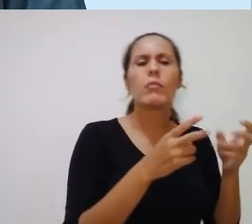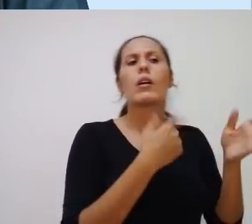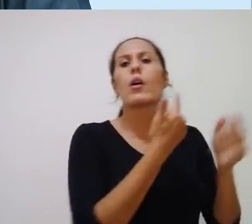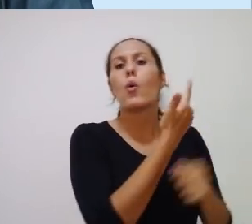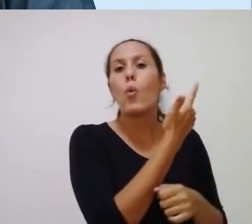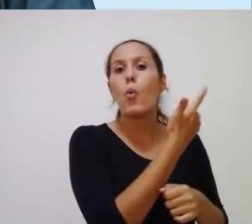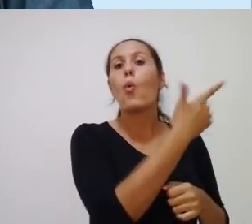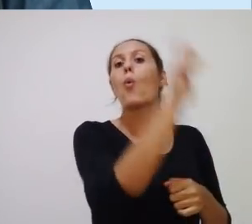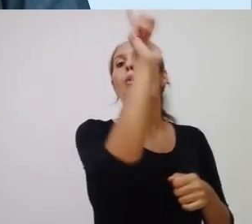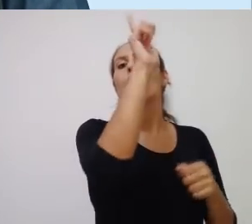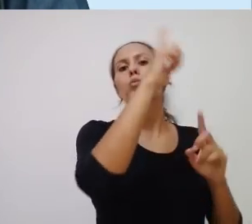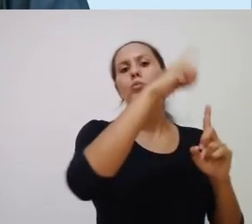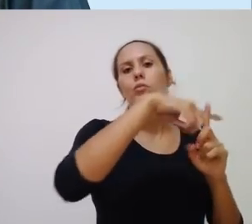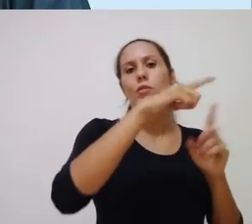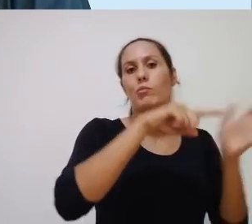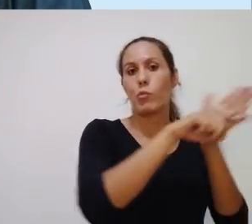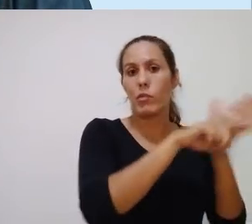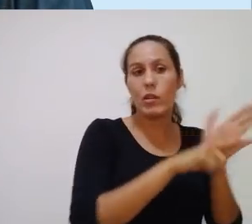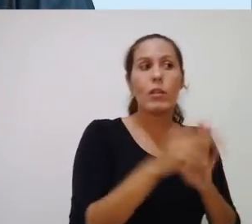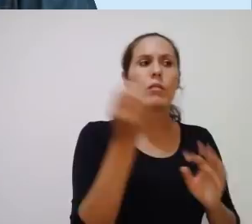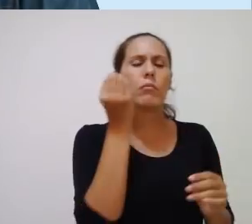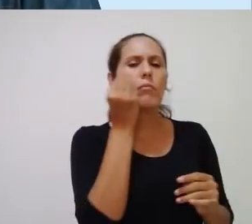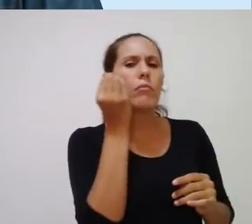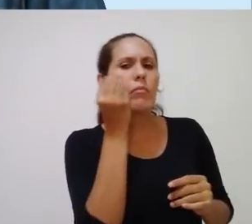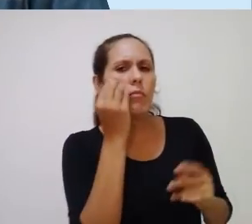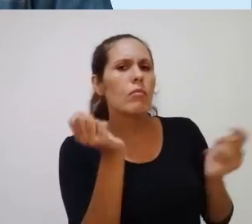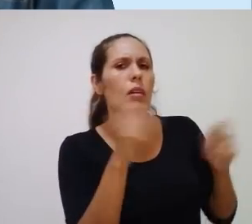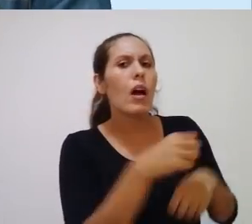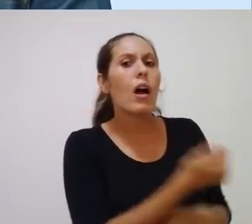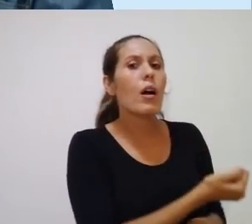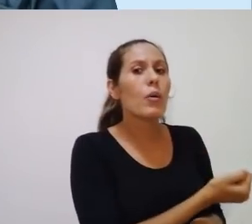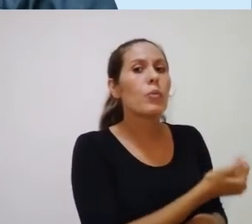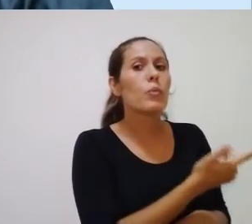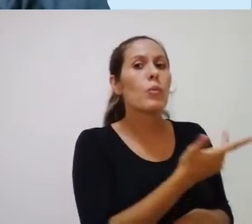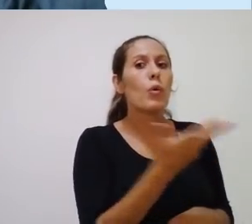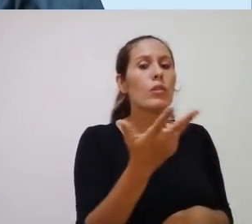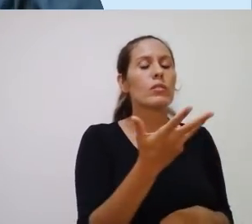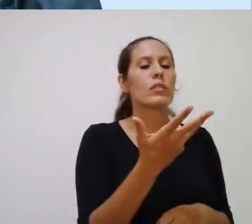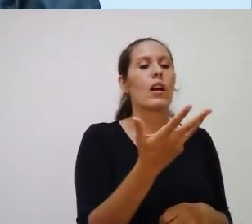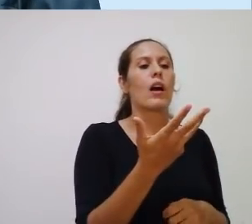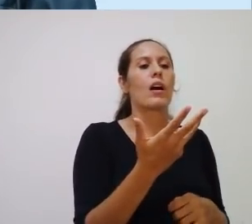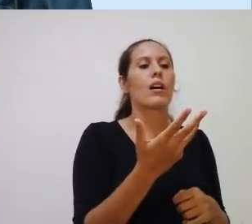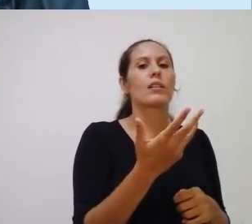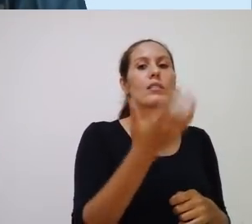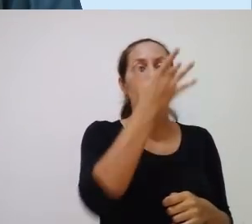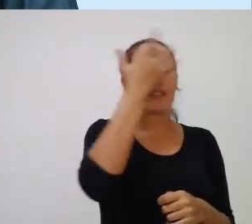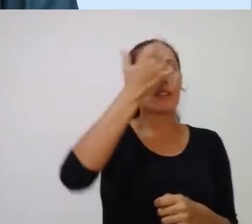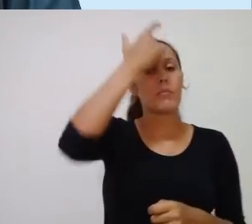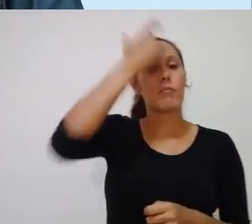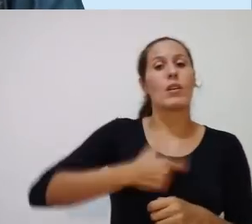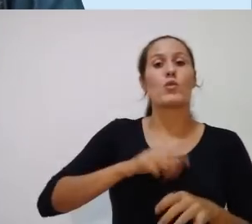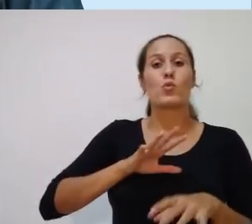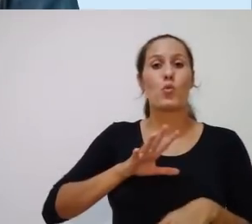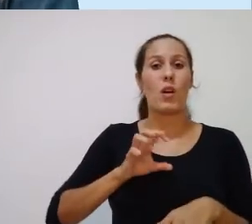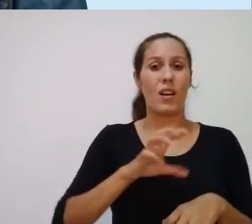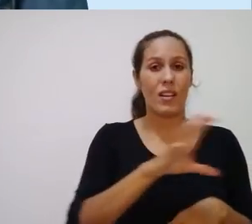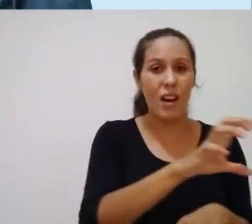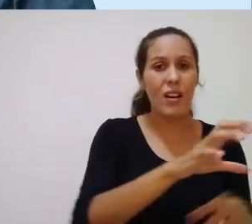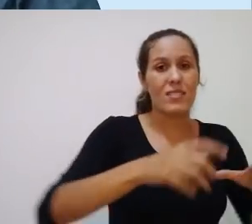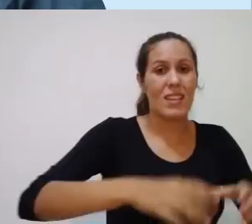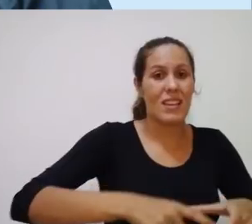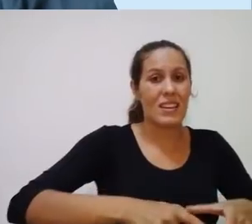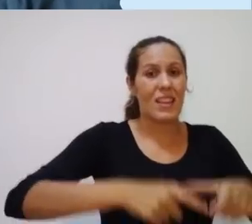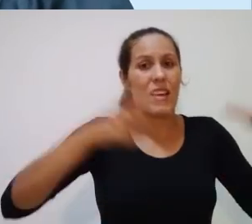para verificar se a quantidade de casos de câncer era crescente ou não diante daquele problema que se tinha do urânio.